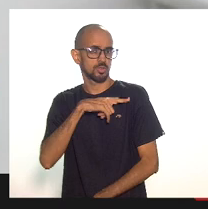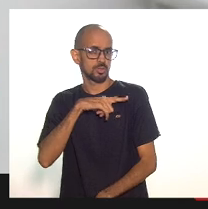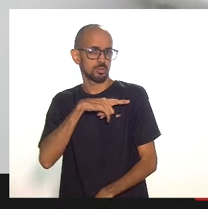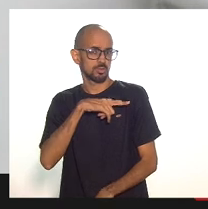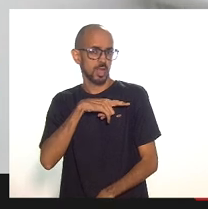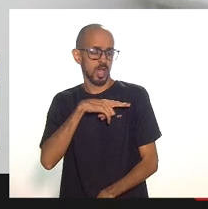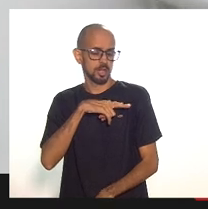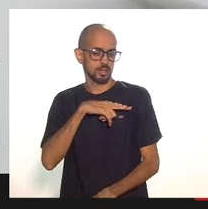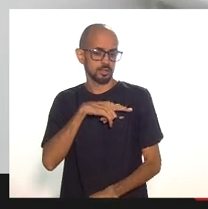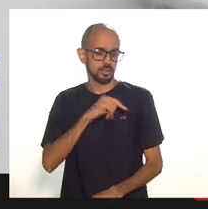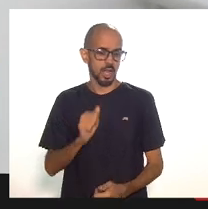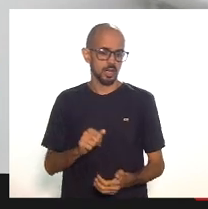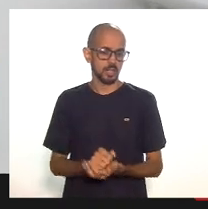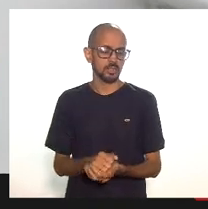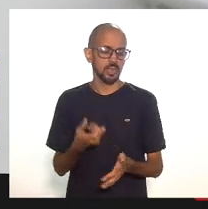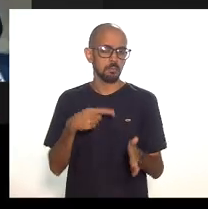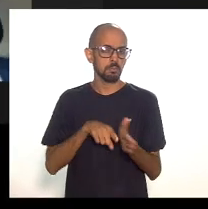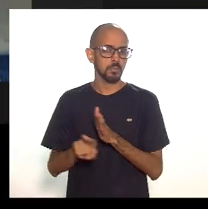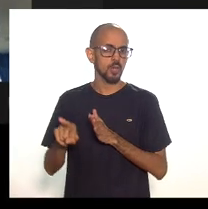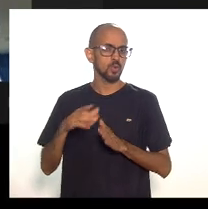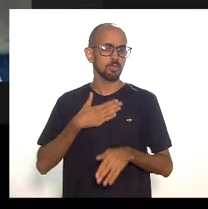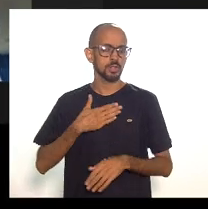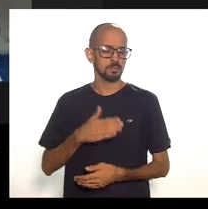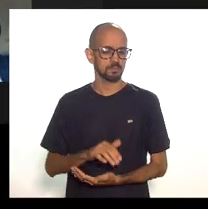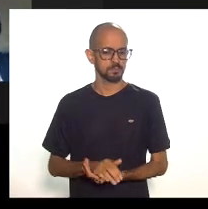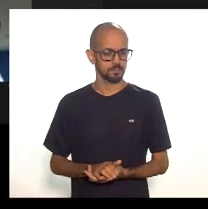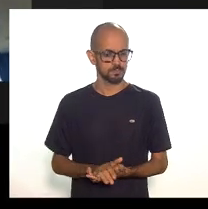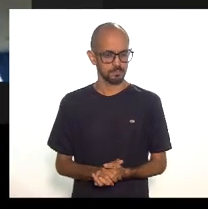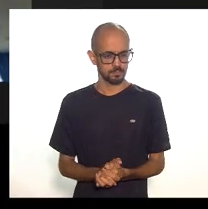do Brasil. Essa é a minha pergunta.